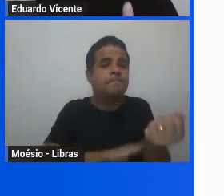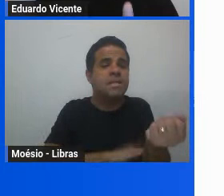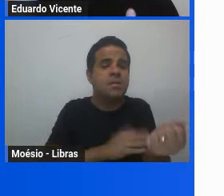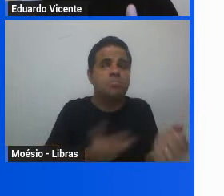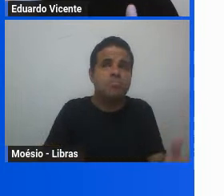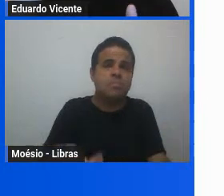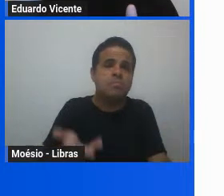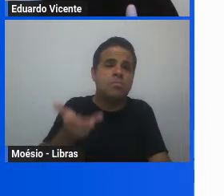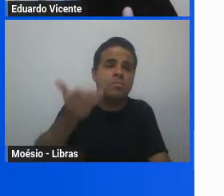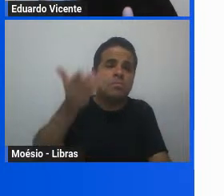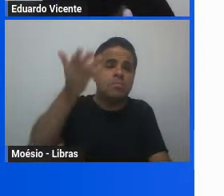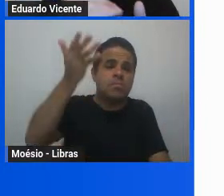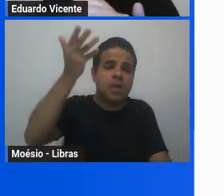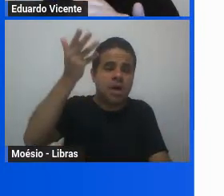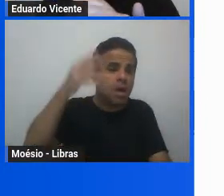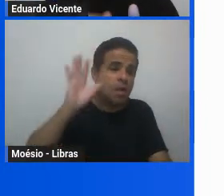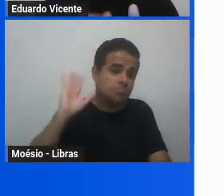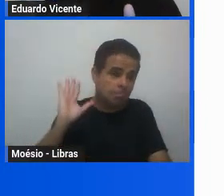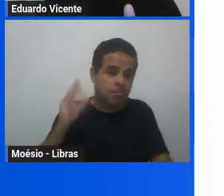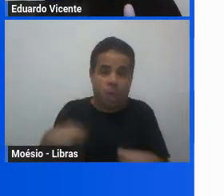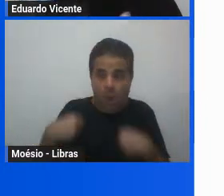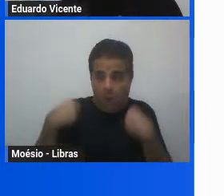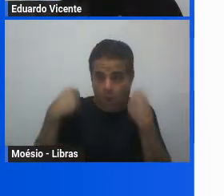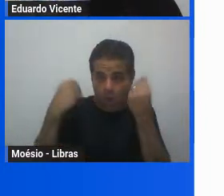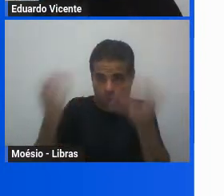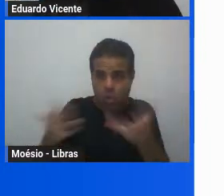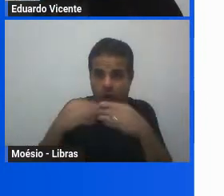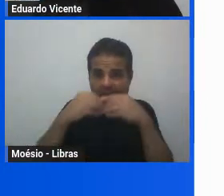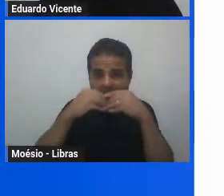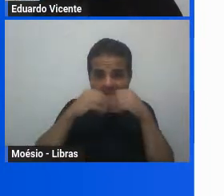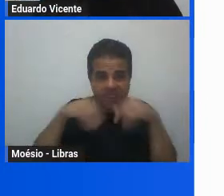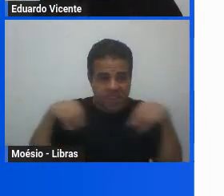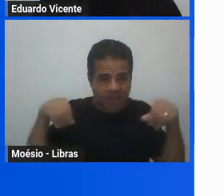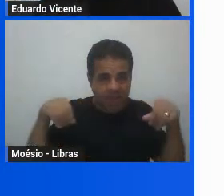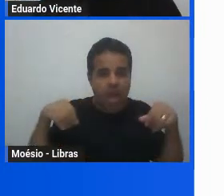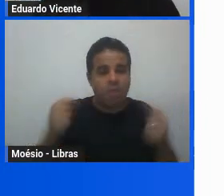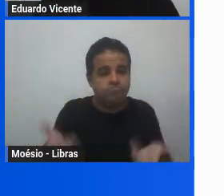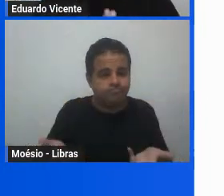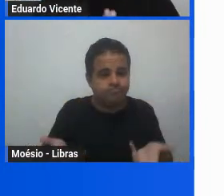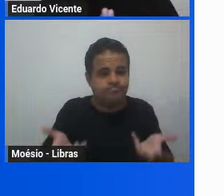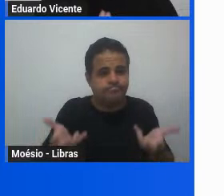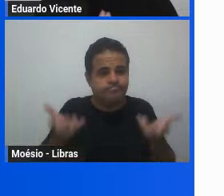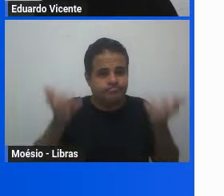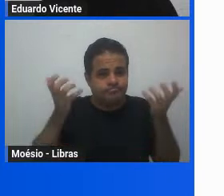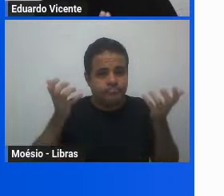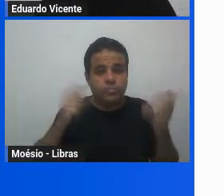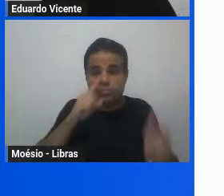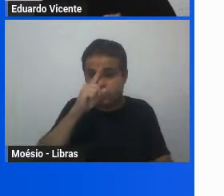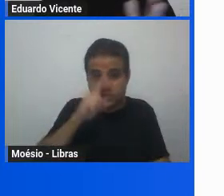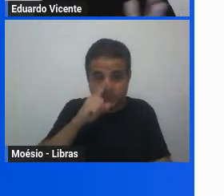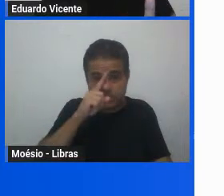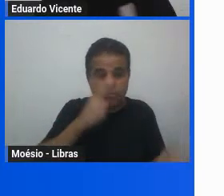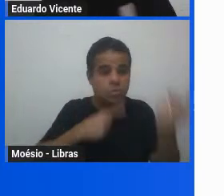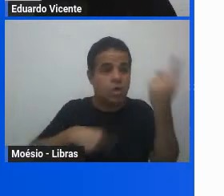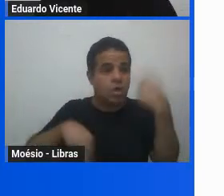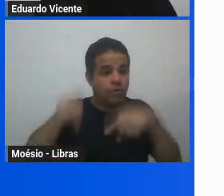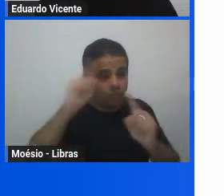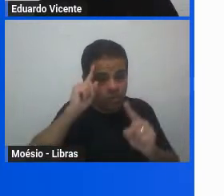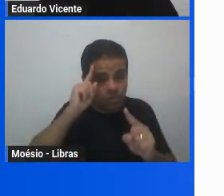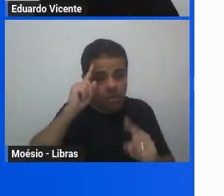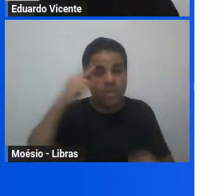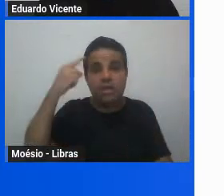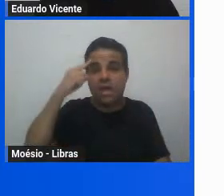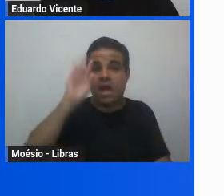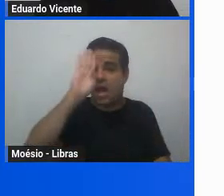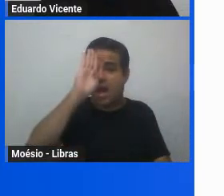elevada? Eu dou sal, vai elevar mais ainda. O risco de evoluir para um acidente vascular